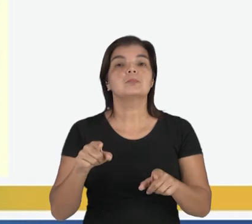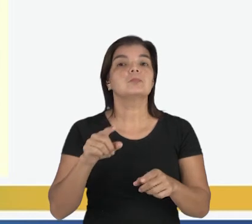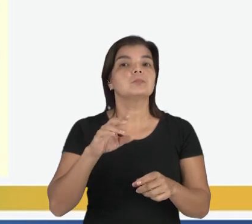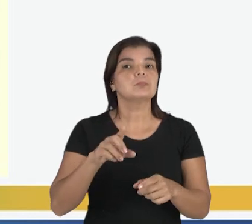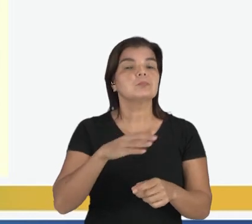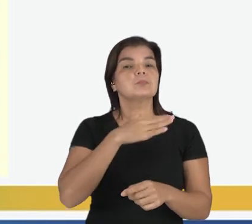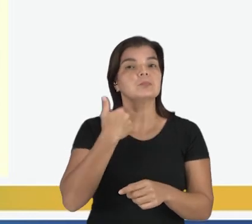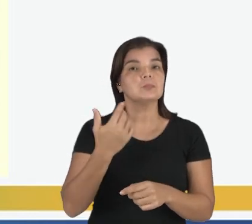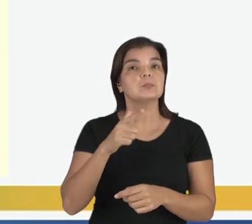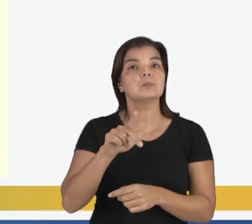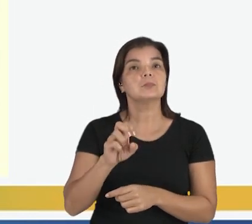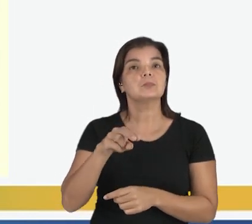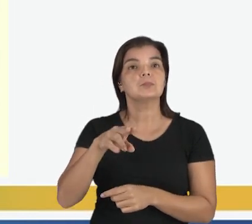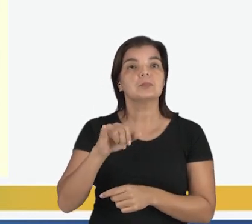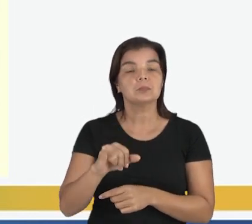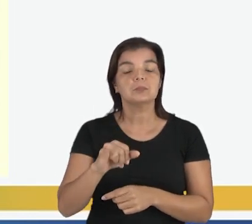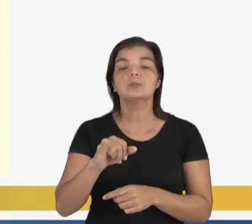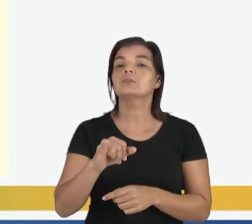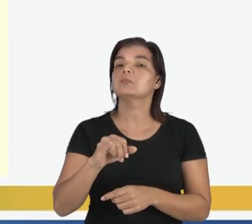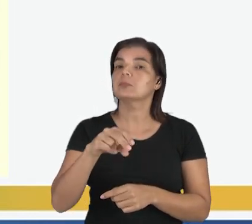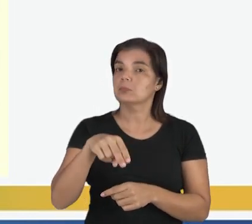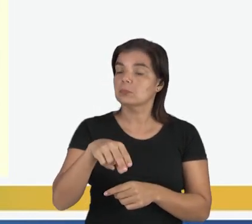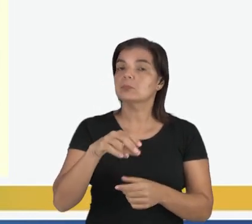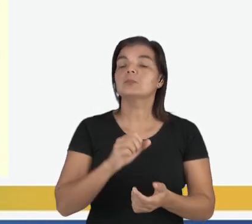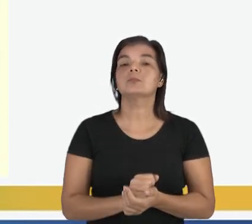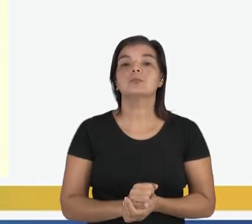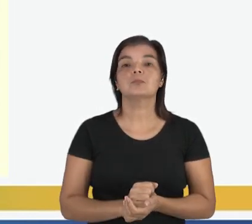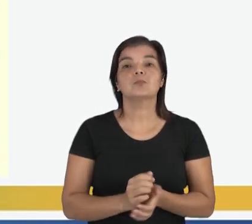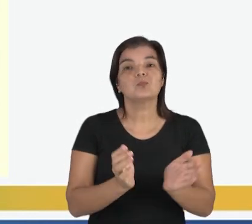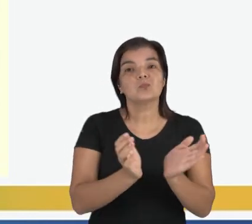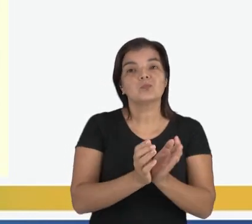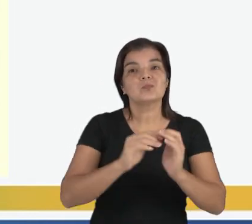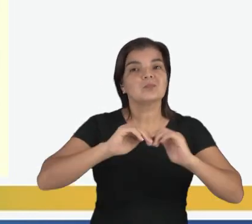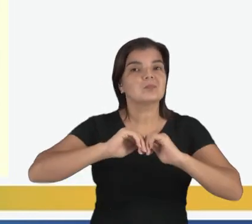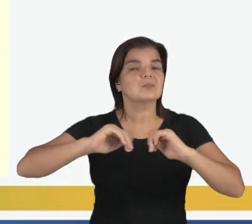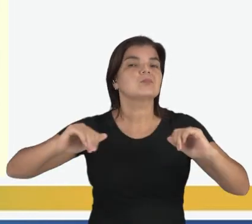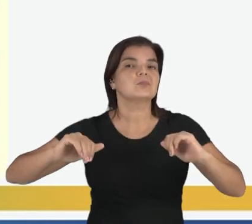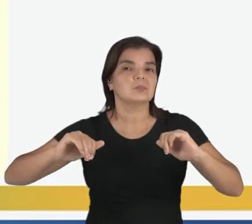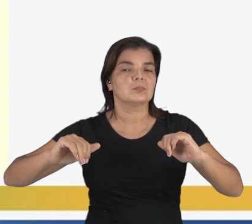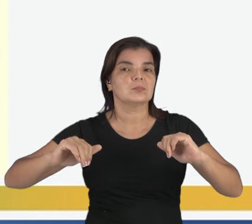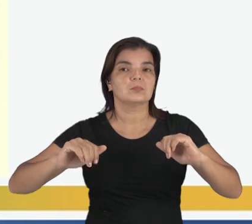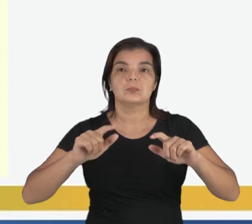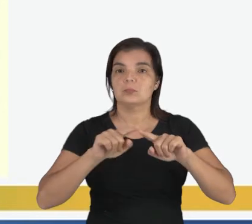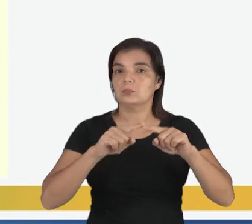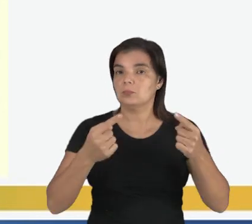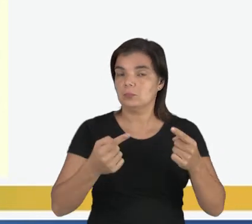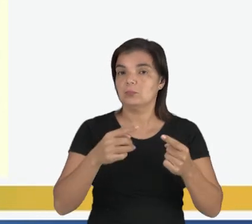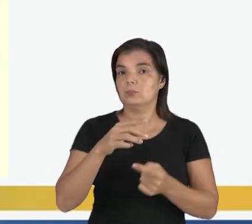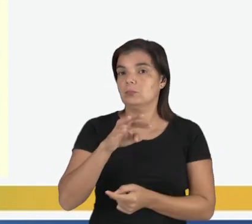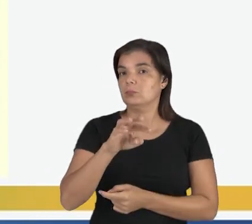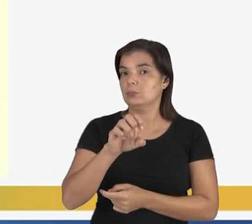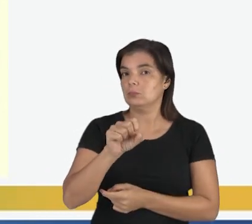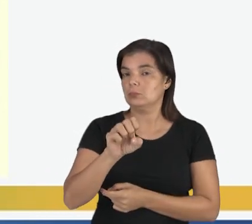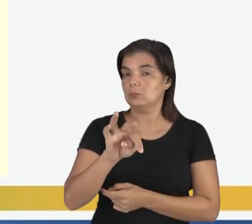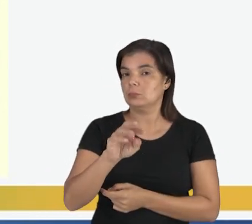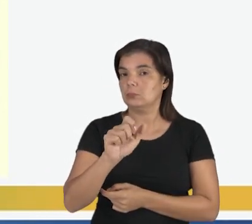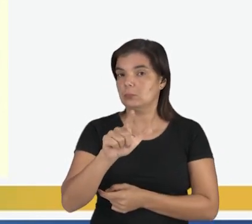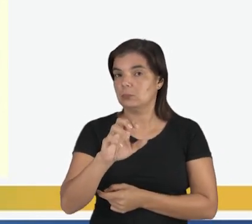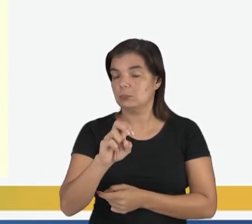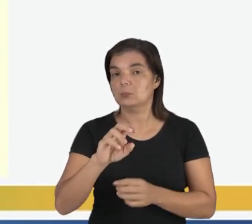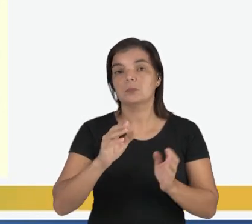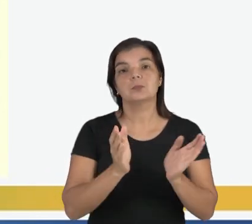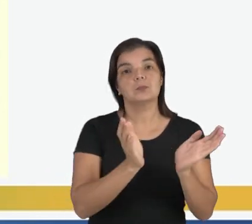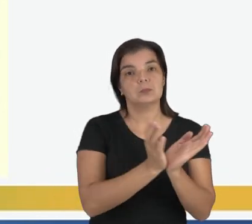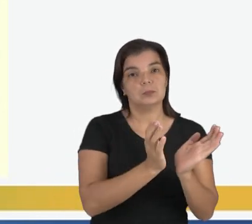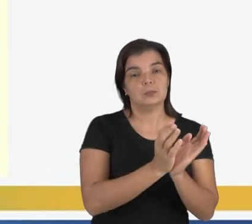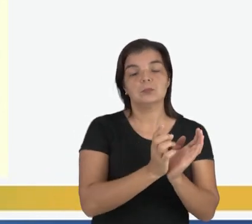só que com a morte do Lenin, o partido vai ficar dividido, né? Ou vai para Stalin, que seria o secretário, ou para o